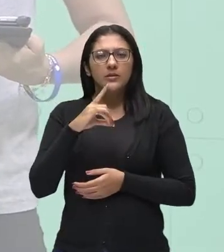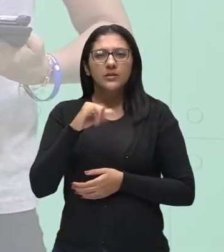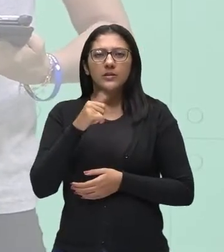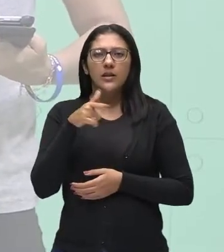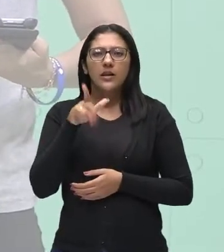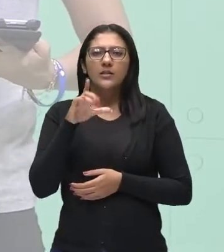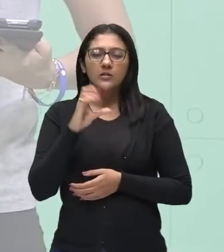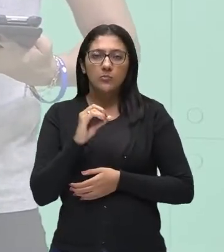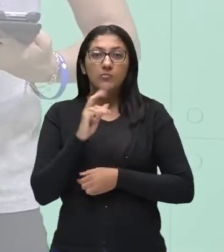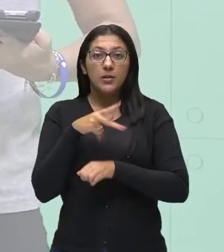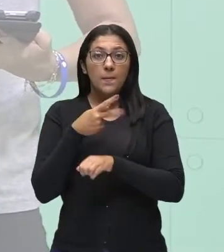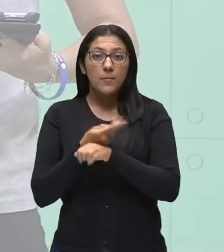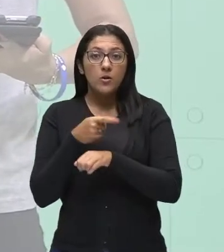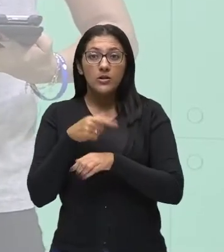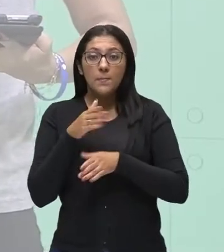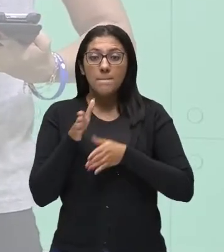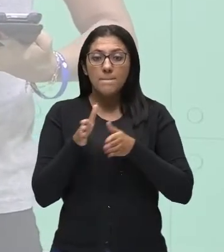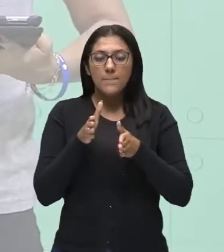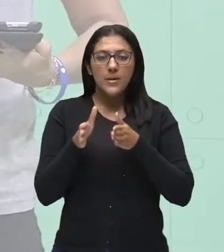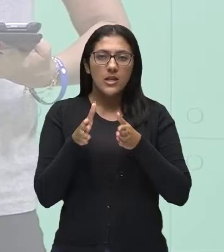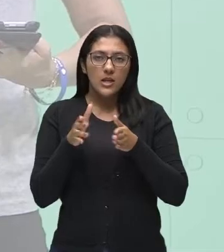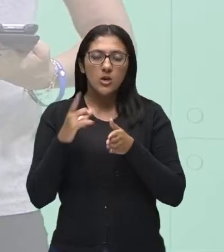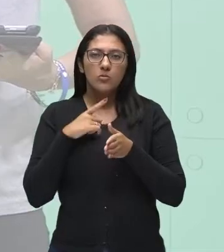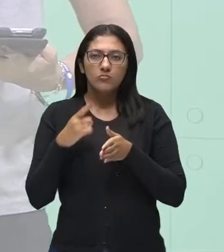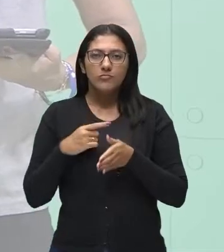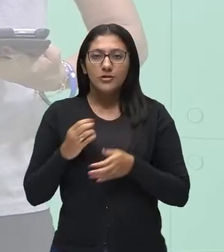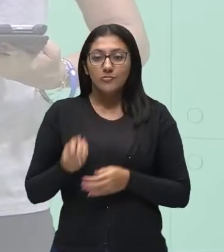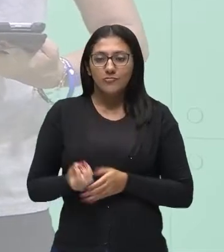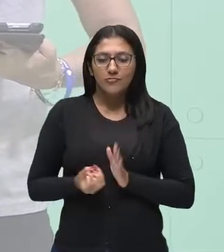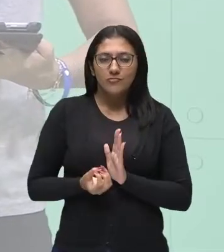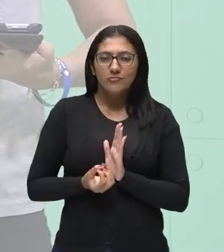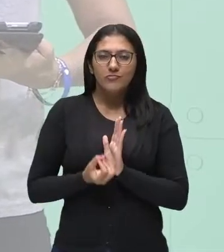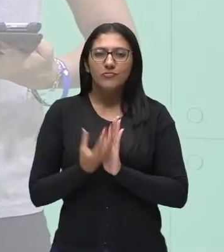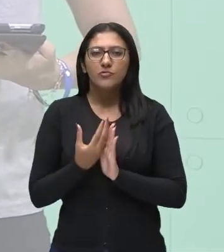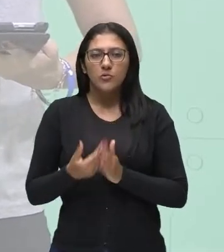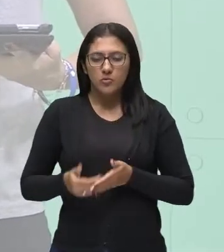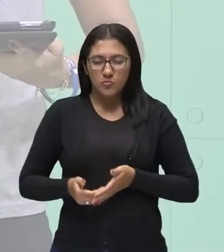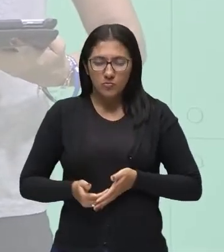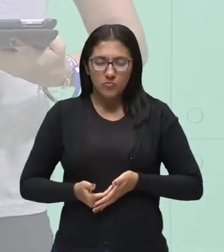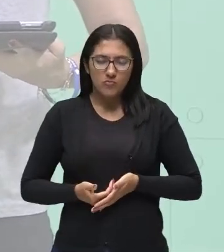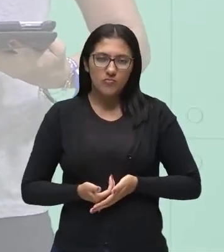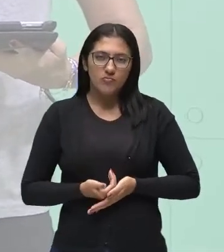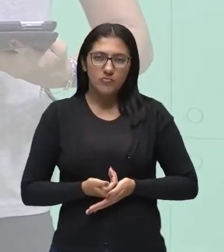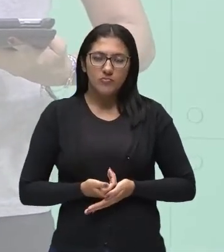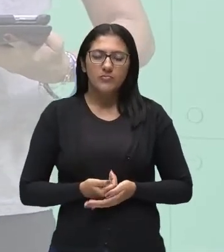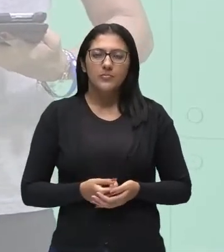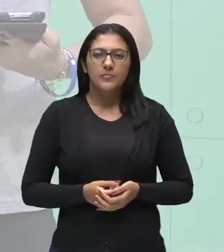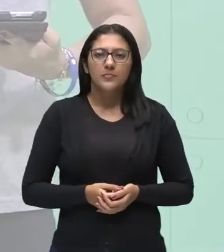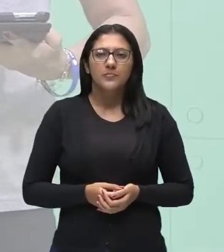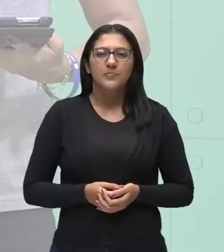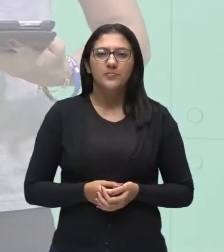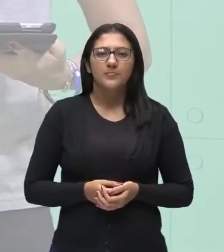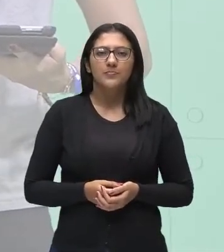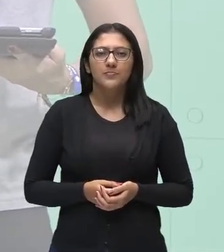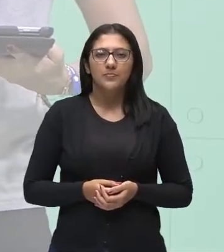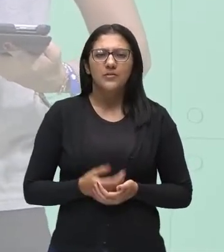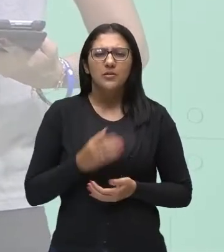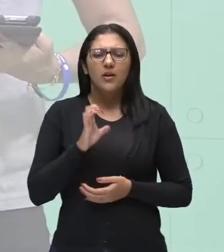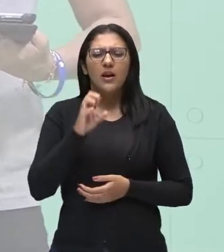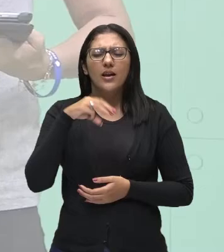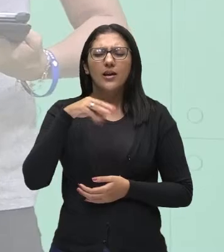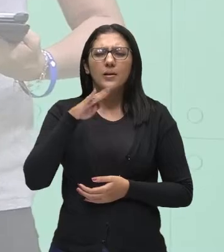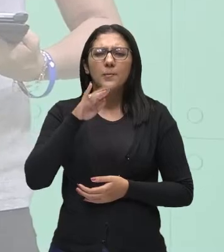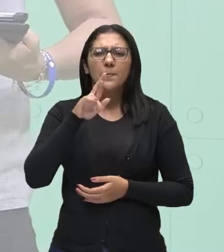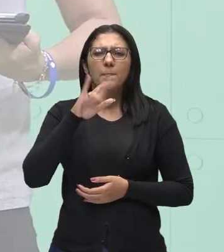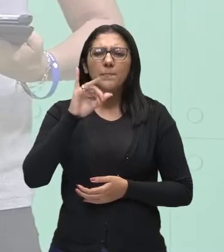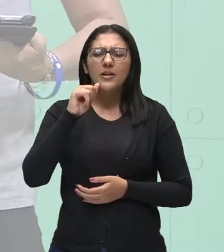a nidação, o útero e o embrião vão formar os anexos embrionários. Gente, eu tenho falando embrião e